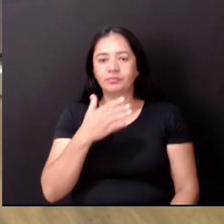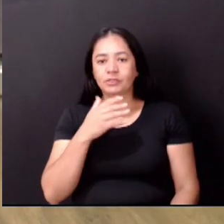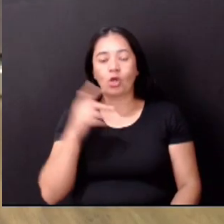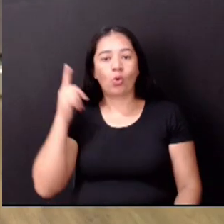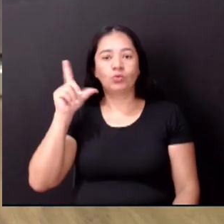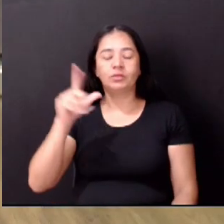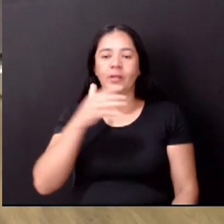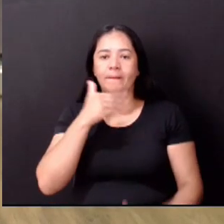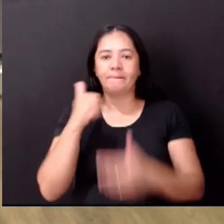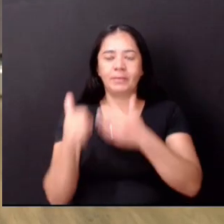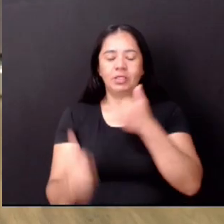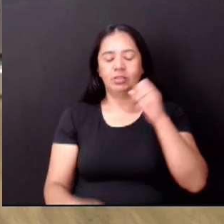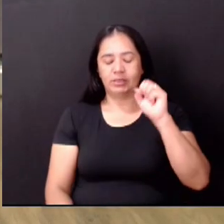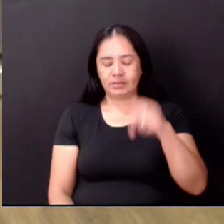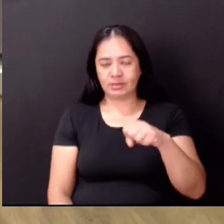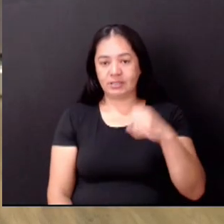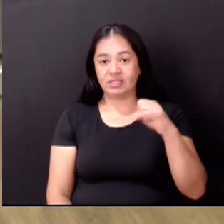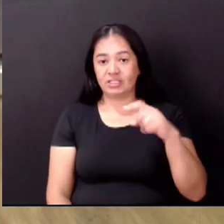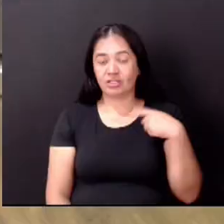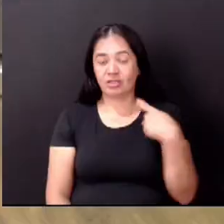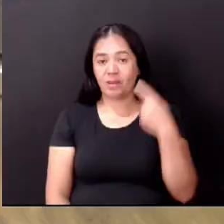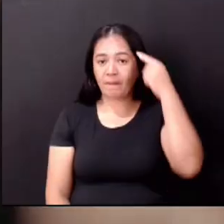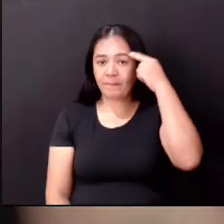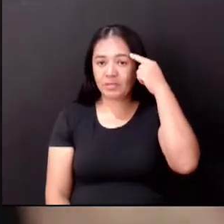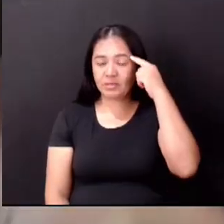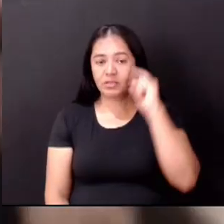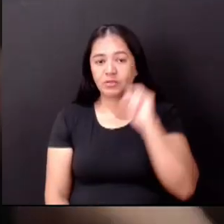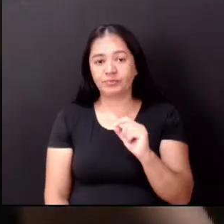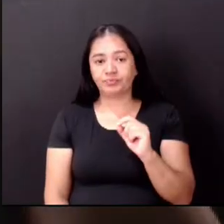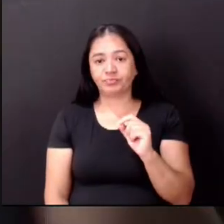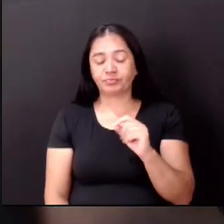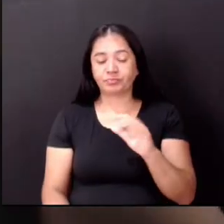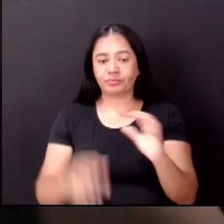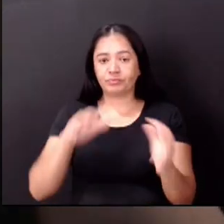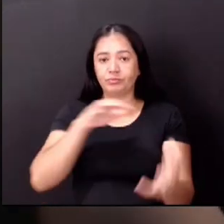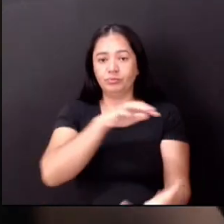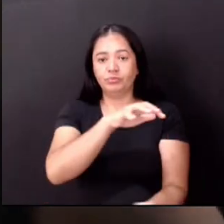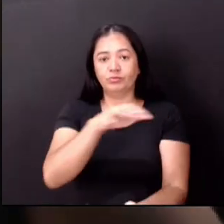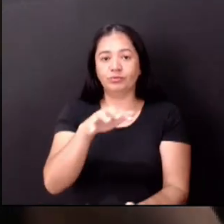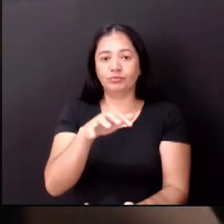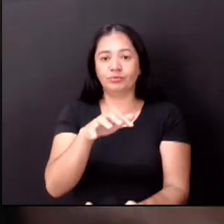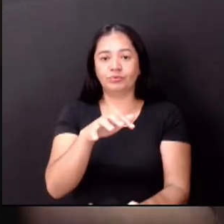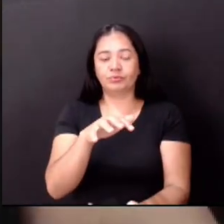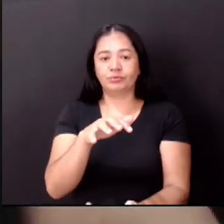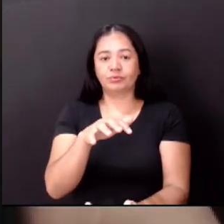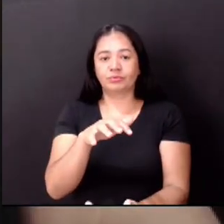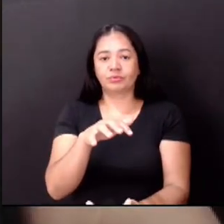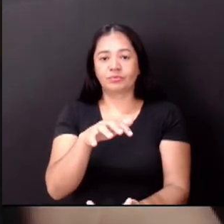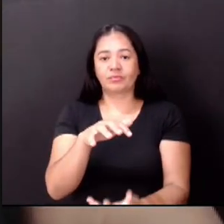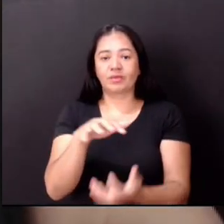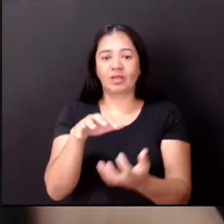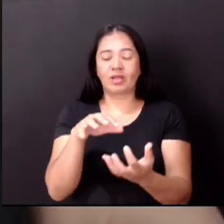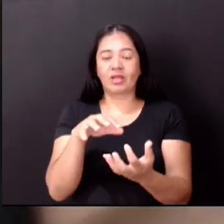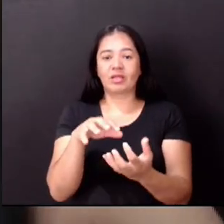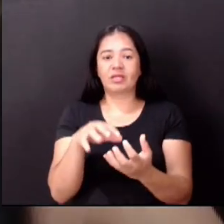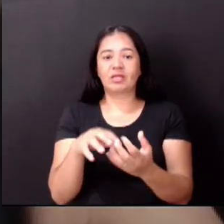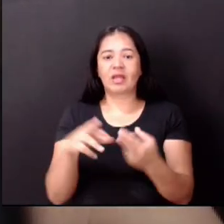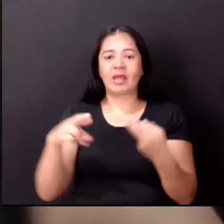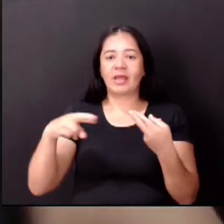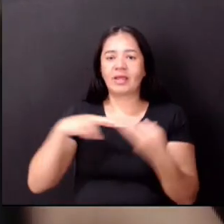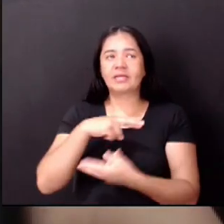pensar que, inclusive, no mundo, o planeta recicla apenas algo em torno